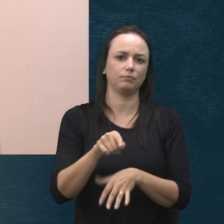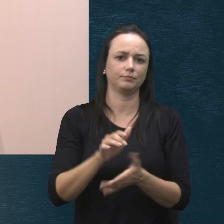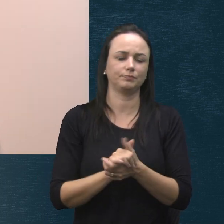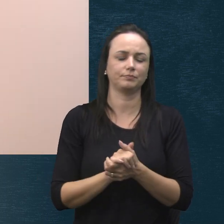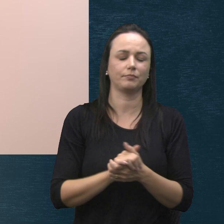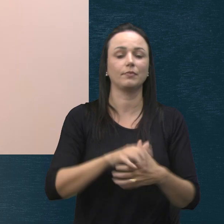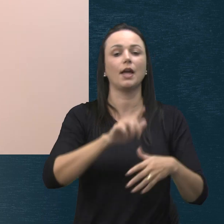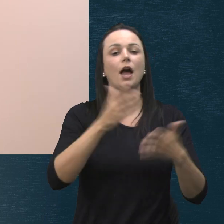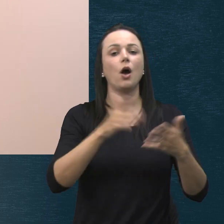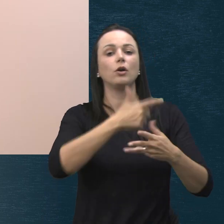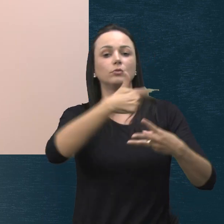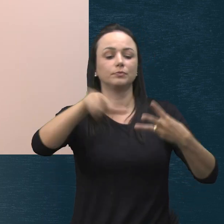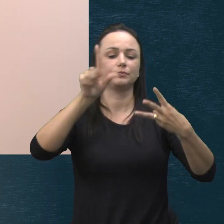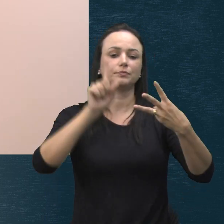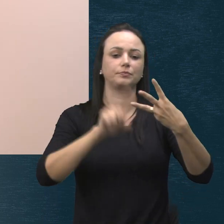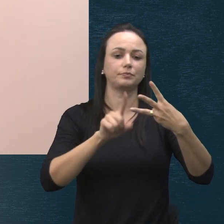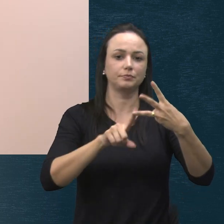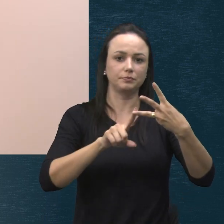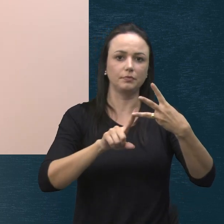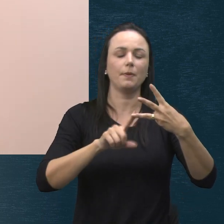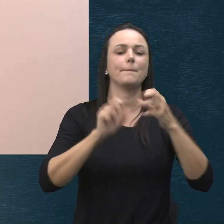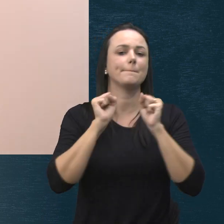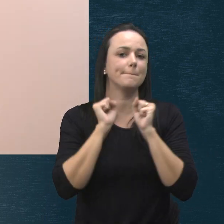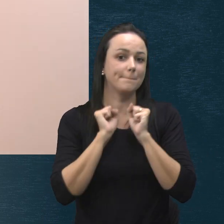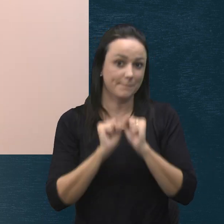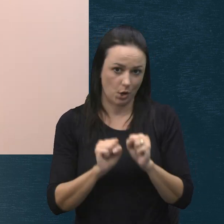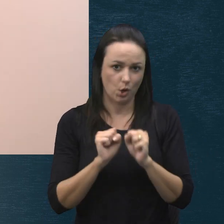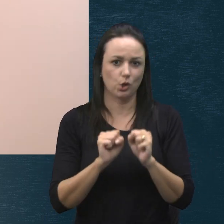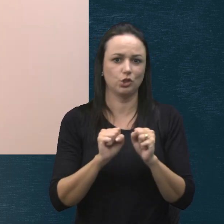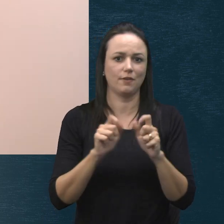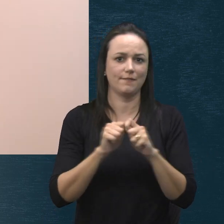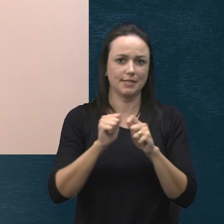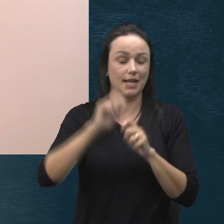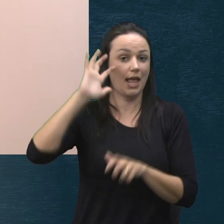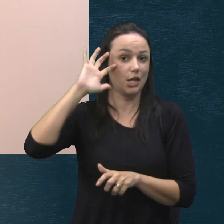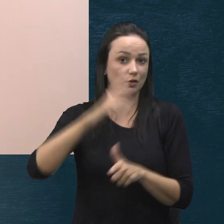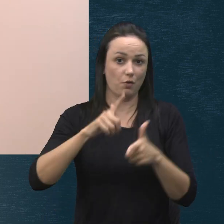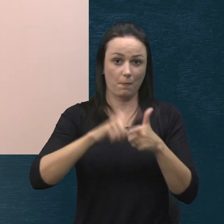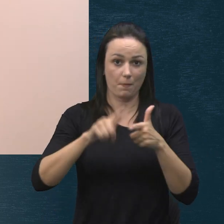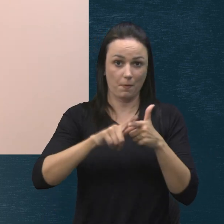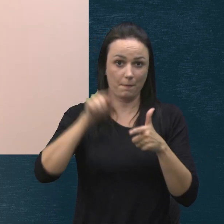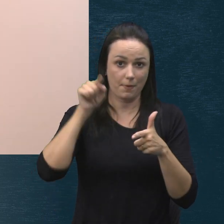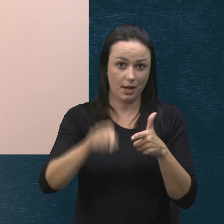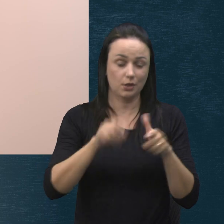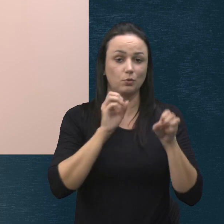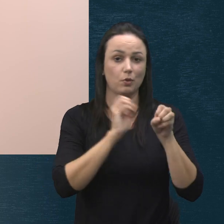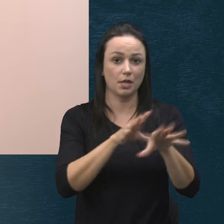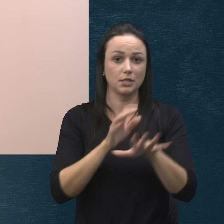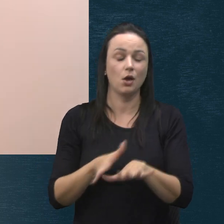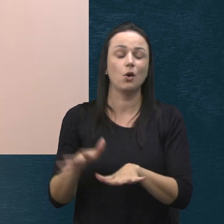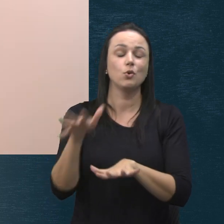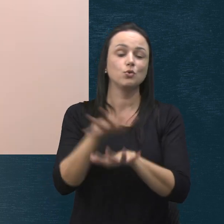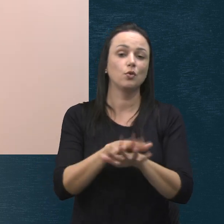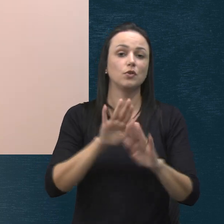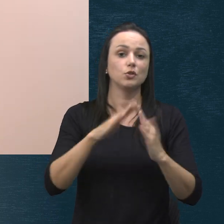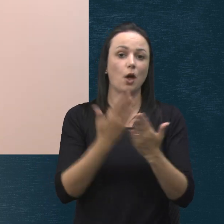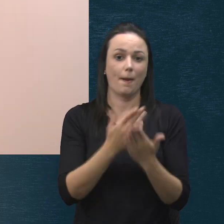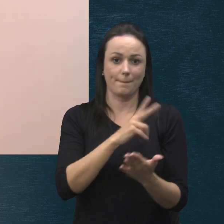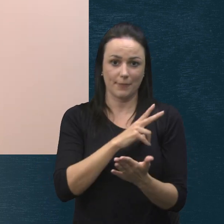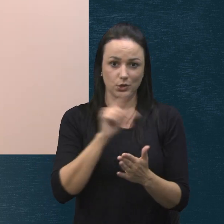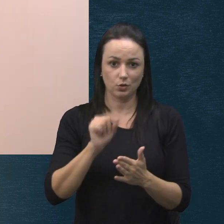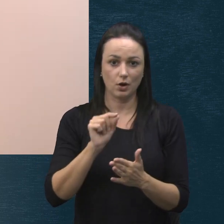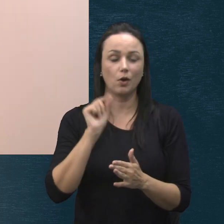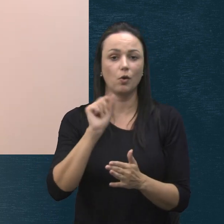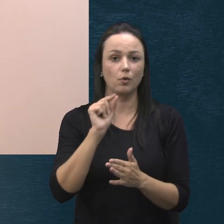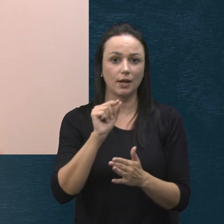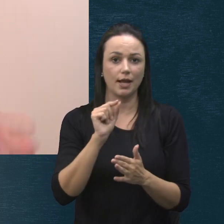que a gente deve fazer para resolver o problema da educação inclusiva nas escolas particulares é que a